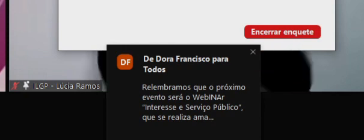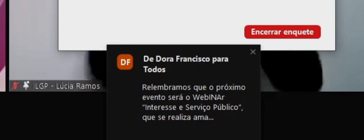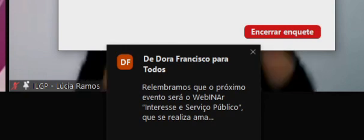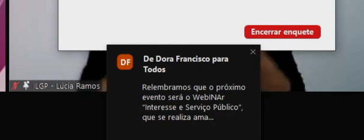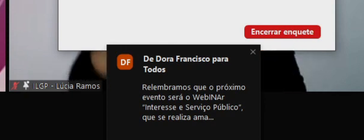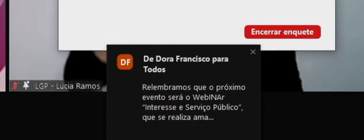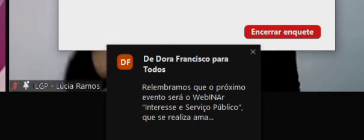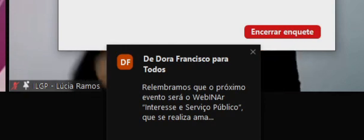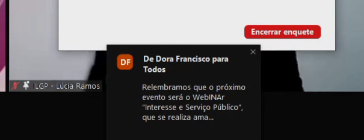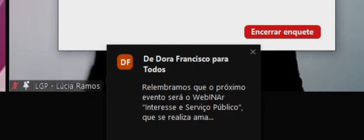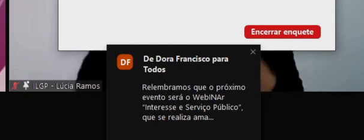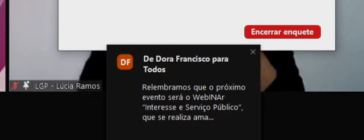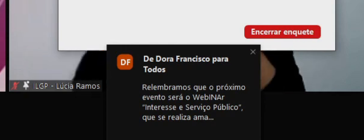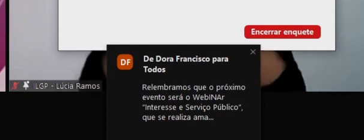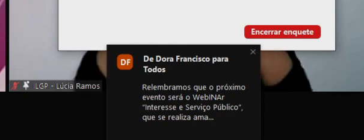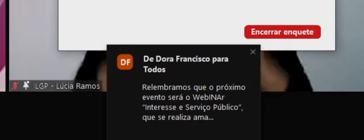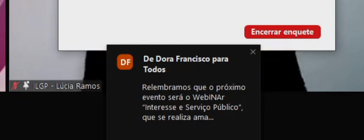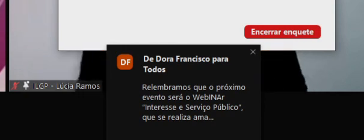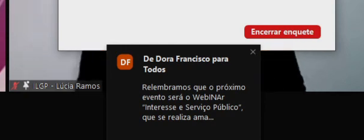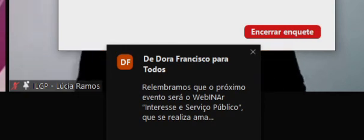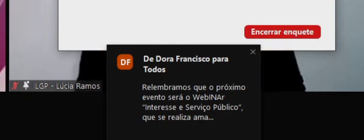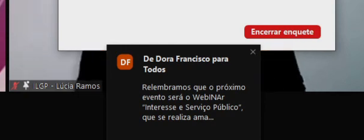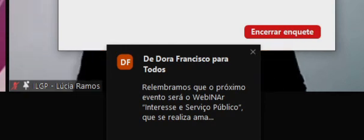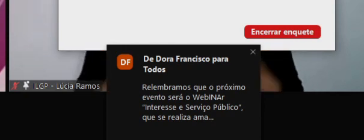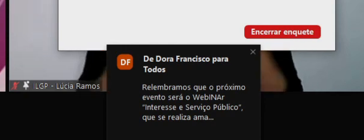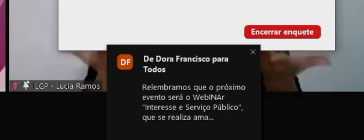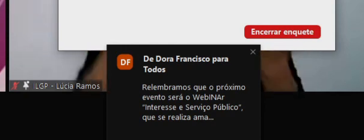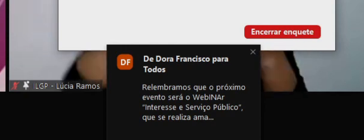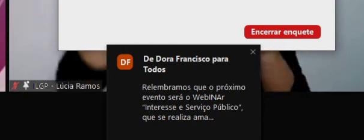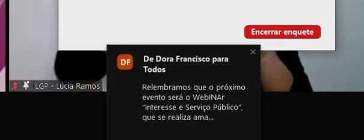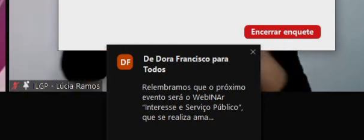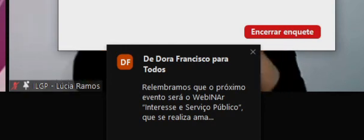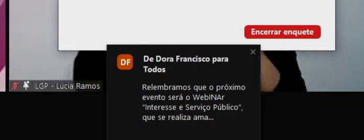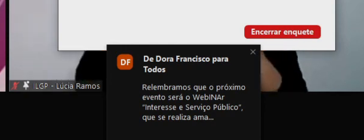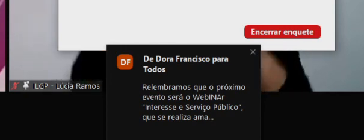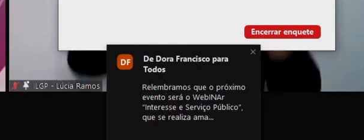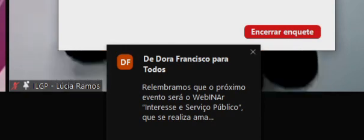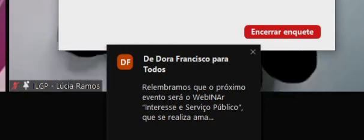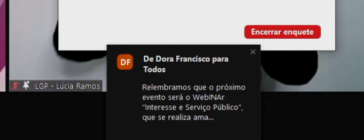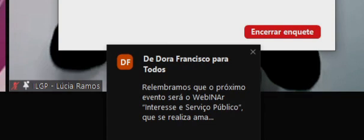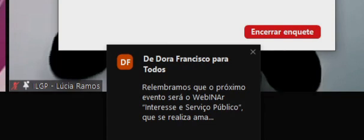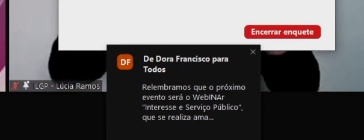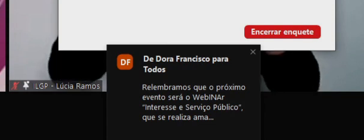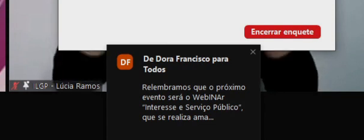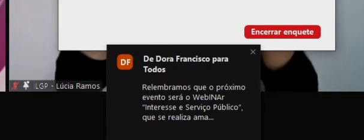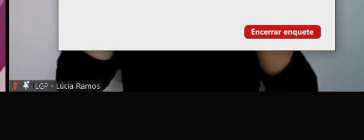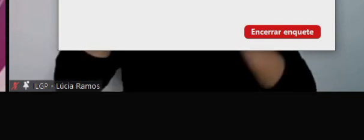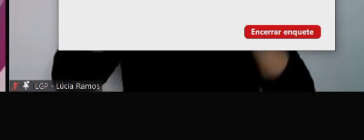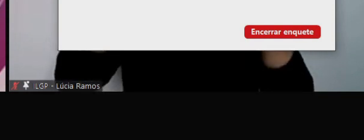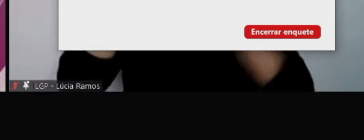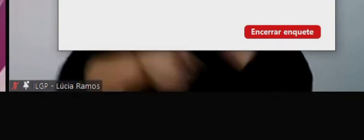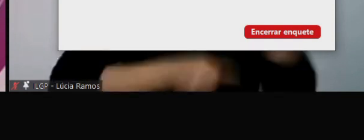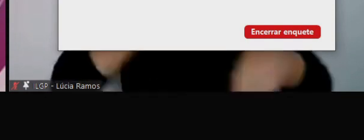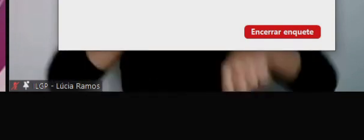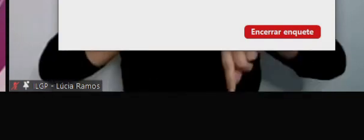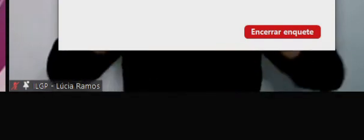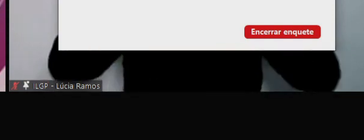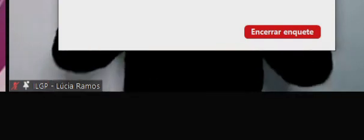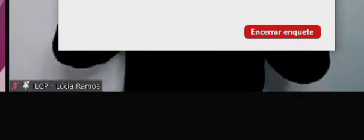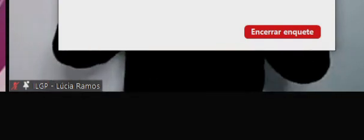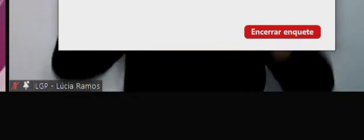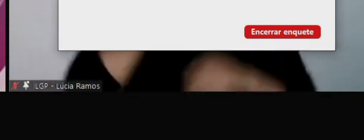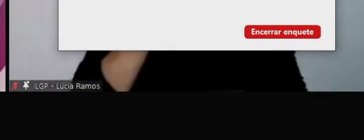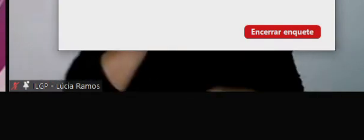inscrever. O Programa de Formação do INA para 2023 inclui cursos de curta e de longa duração destinados aos trabalhadores